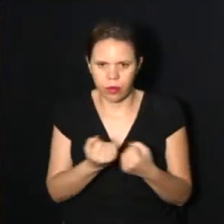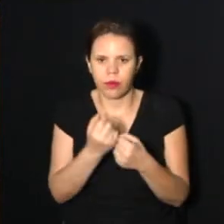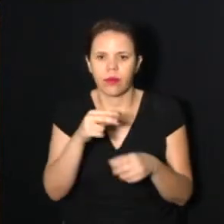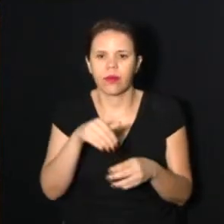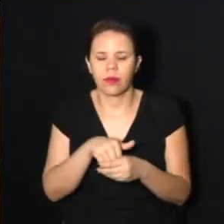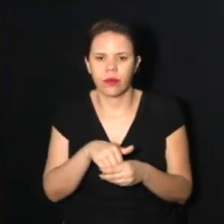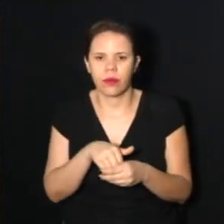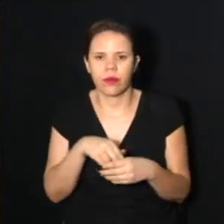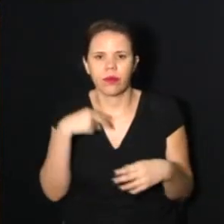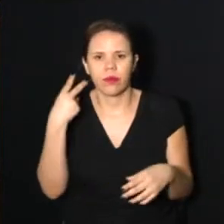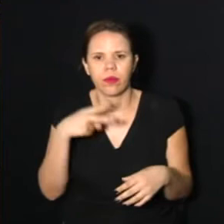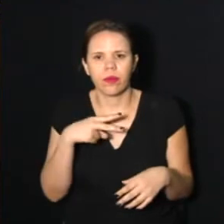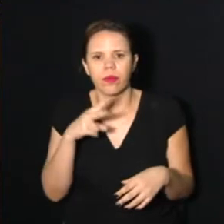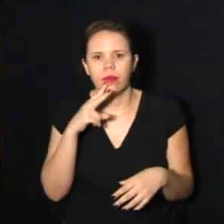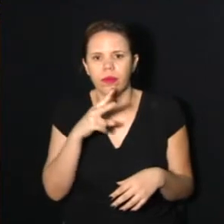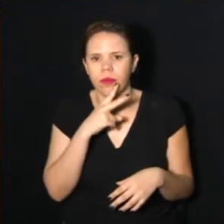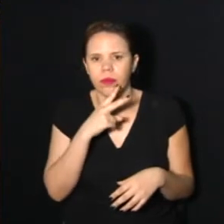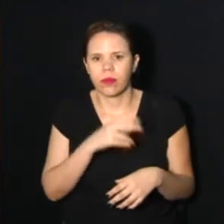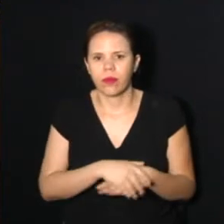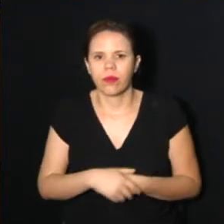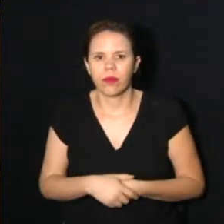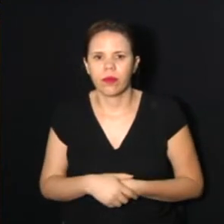Vereador Vinícius Grade.